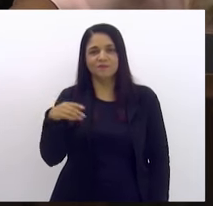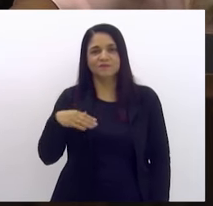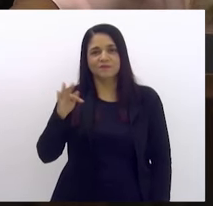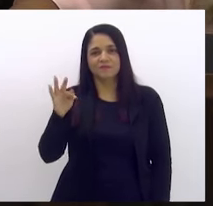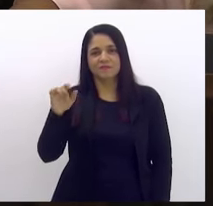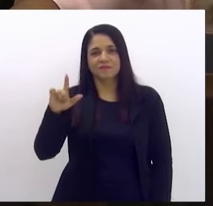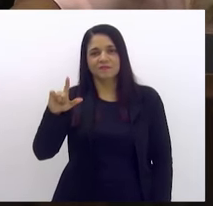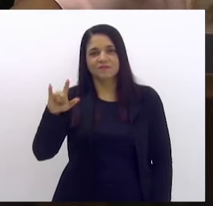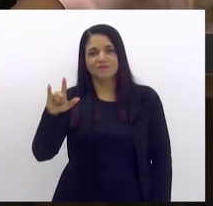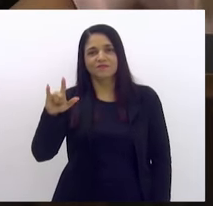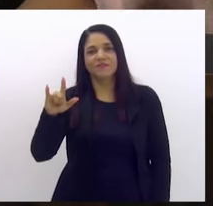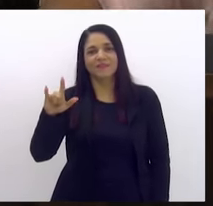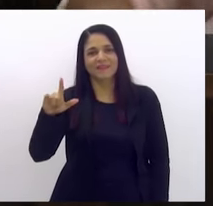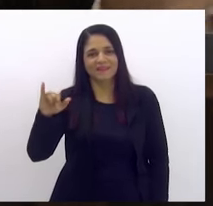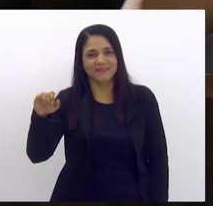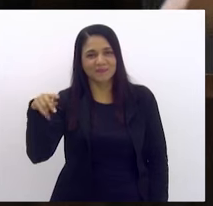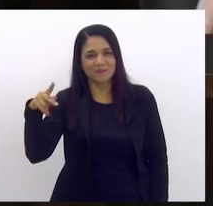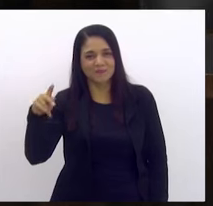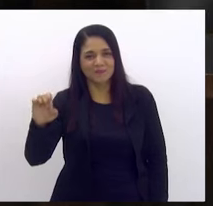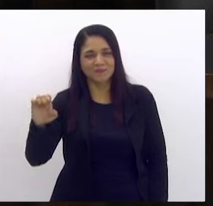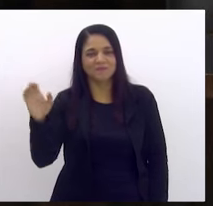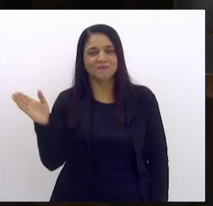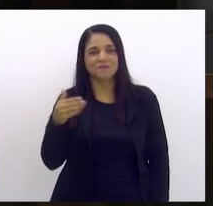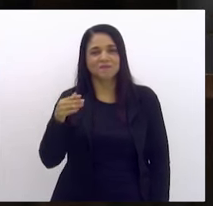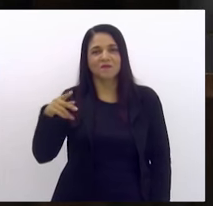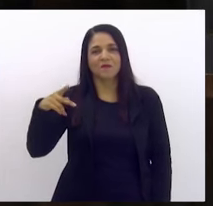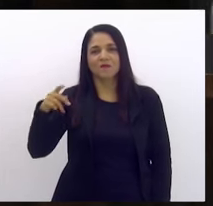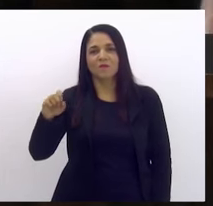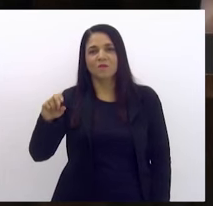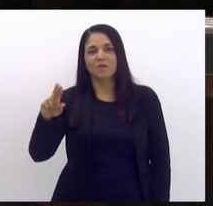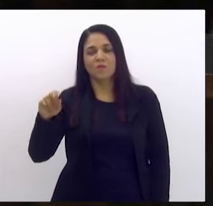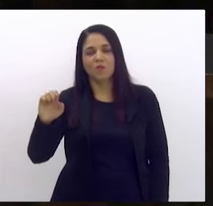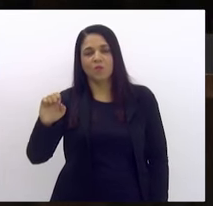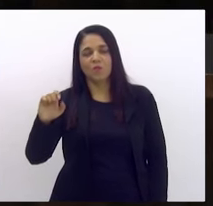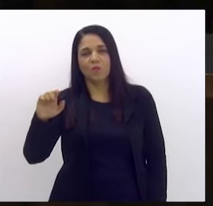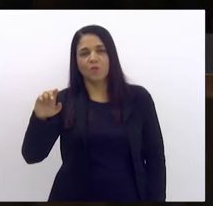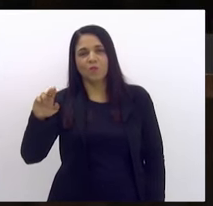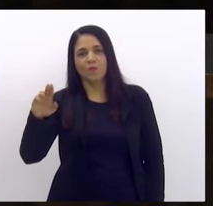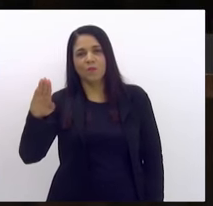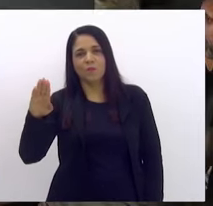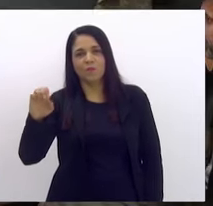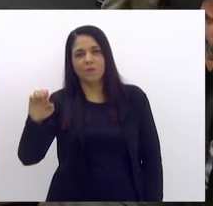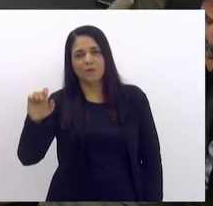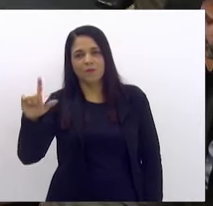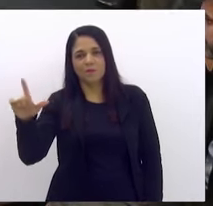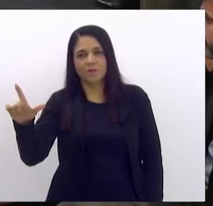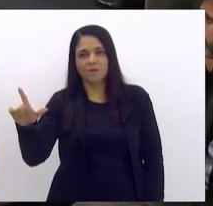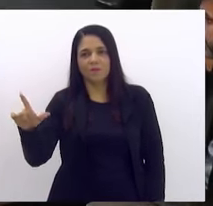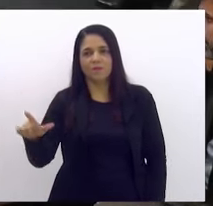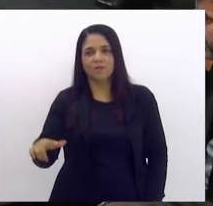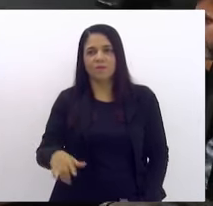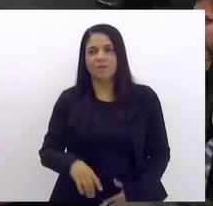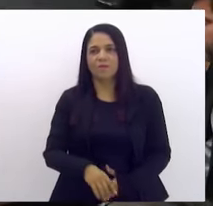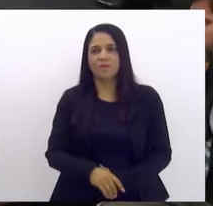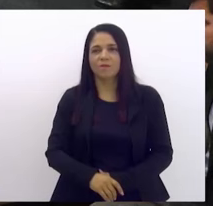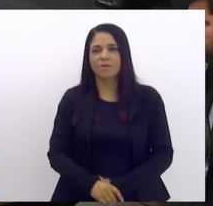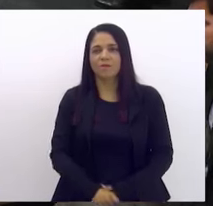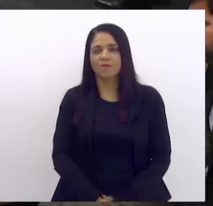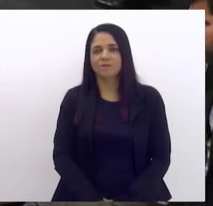Felipe Pobel. Nosso nobre deputado Felipe Pobel está aqui, se encontra.